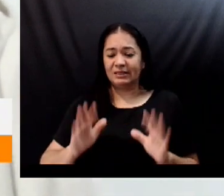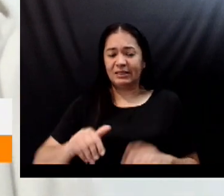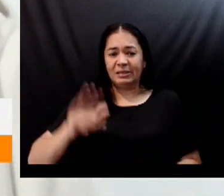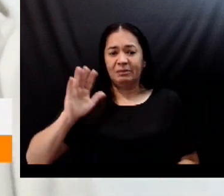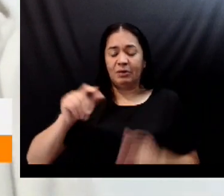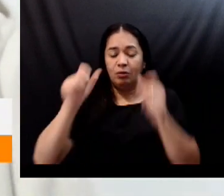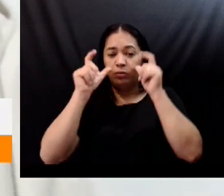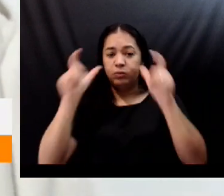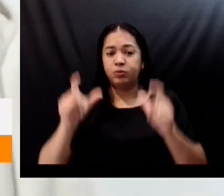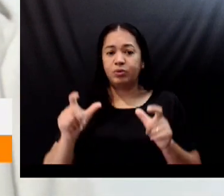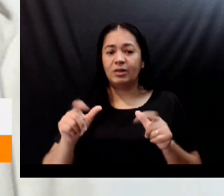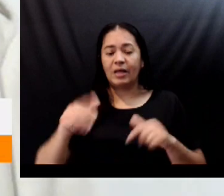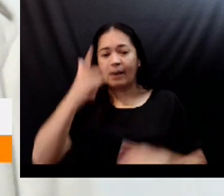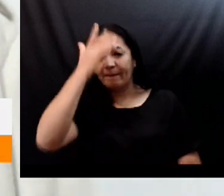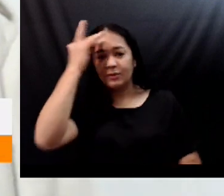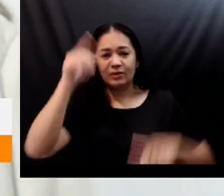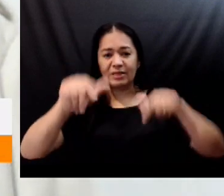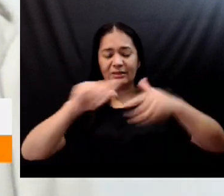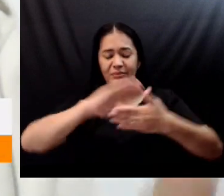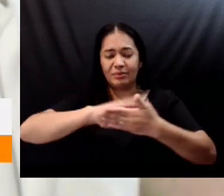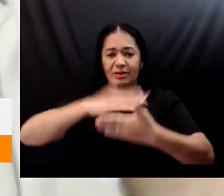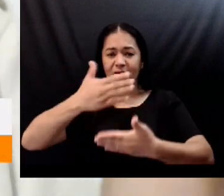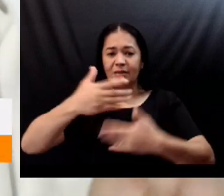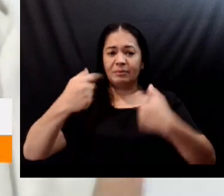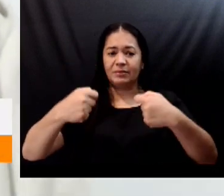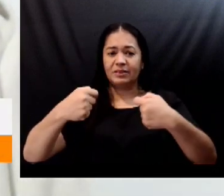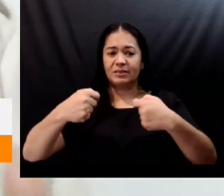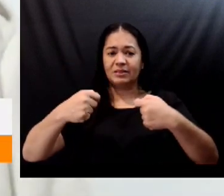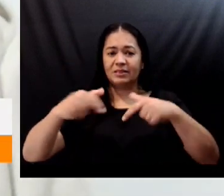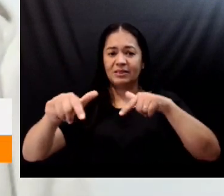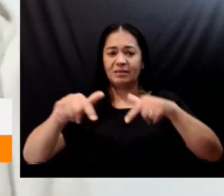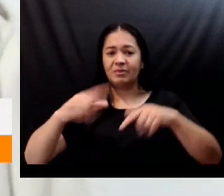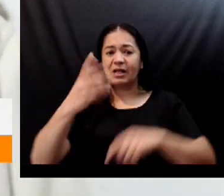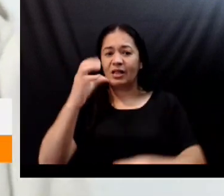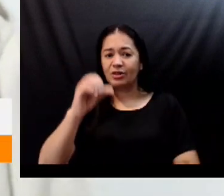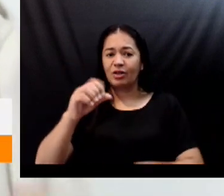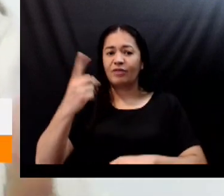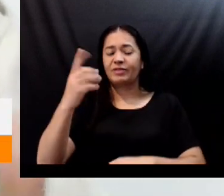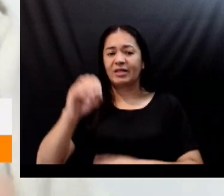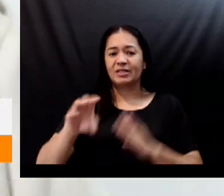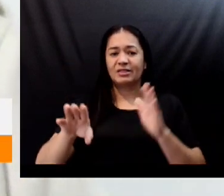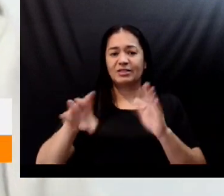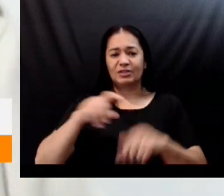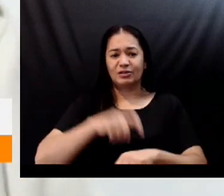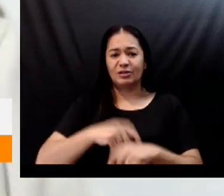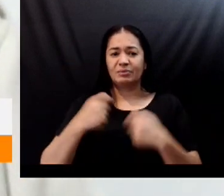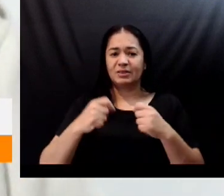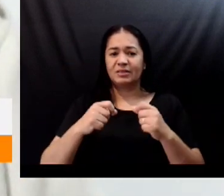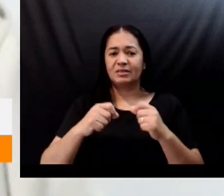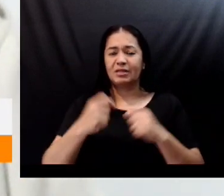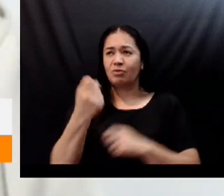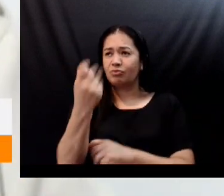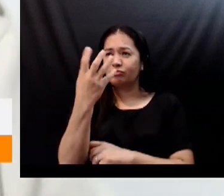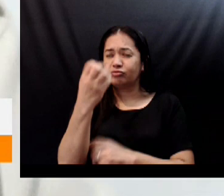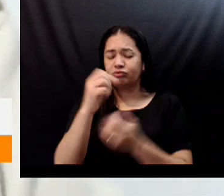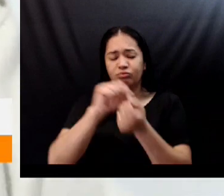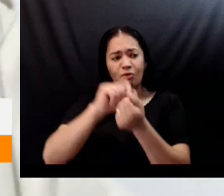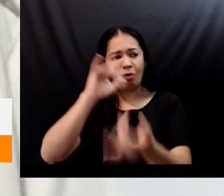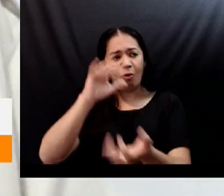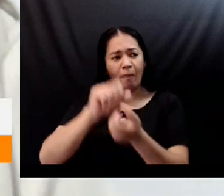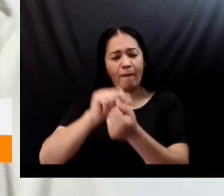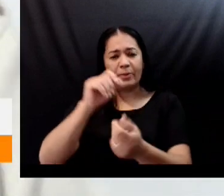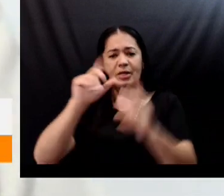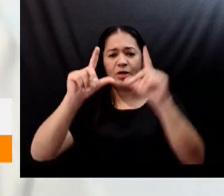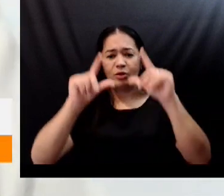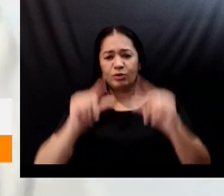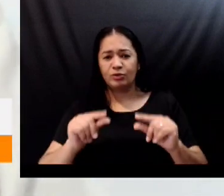trabalha nas telas precisa trabalhar até 9, 10 horas, diminui ali o brilho da tela, diminui o brilho do aparelho. Ah, Flávia, eu